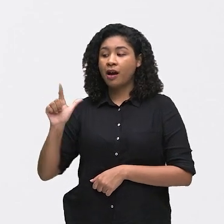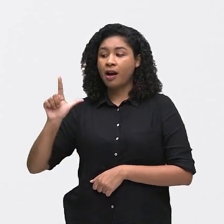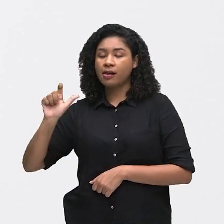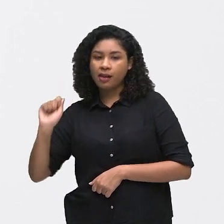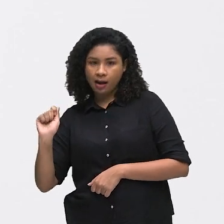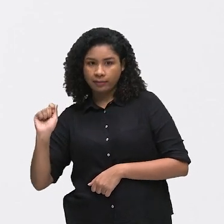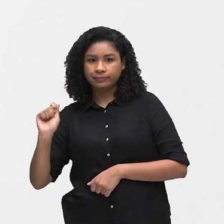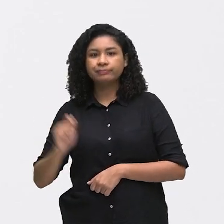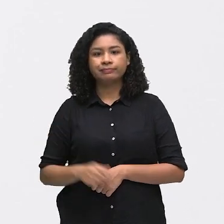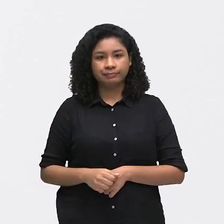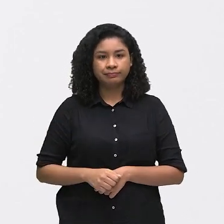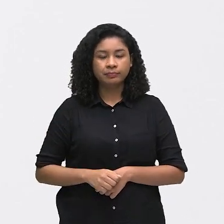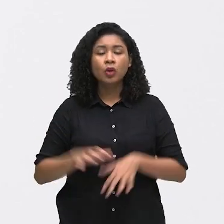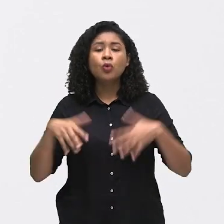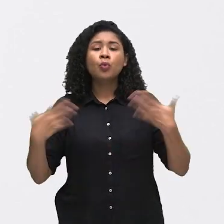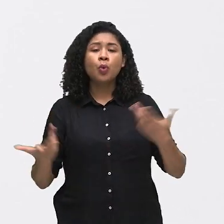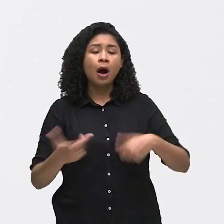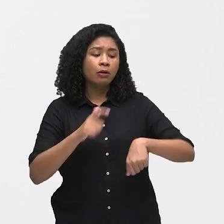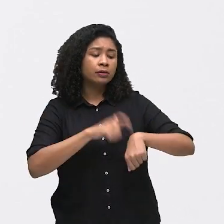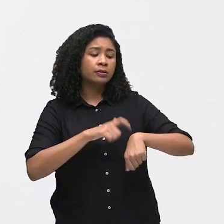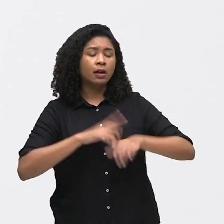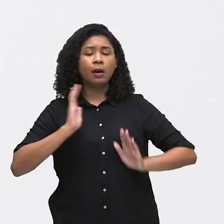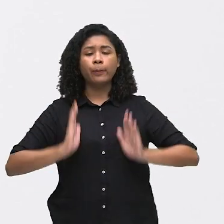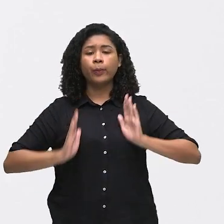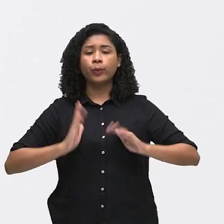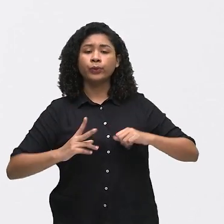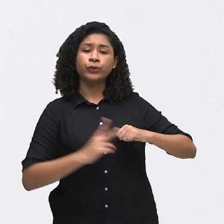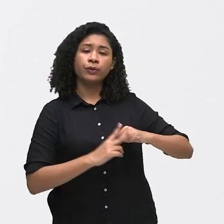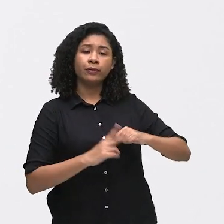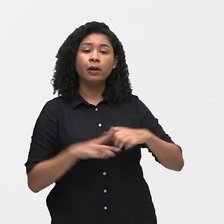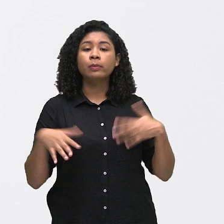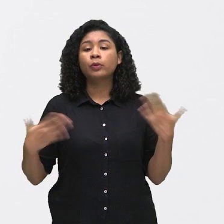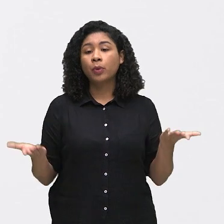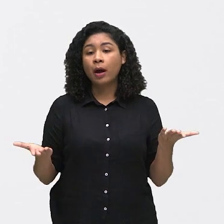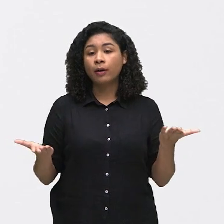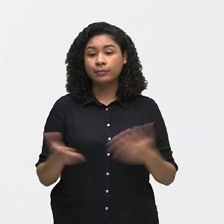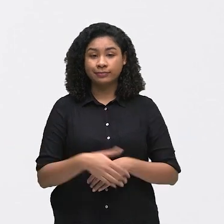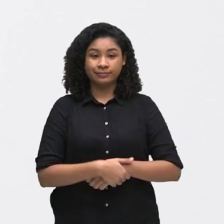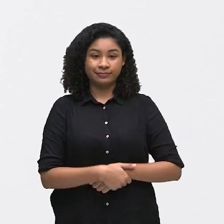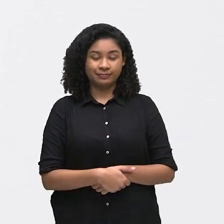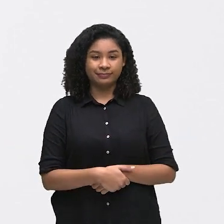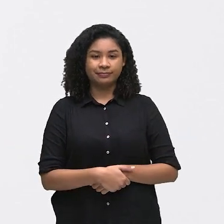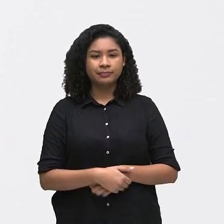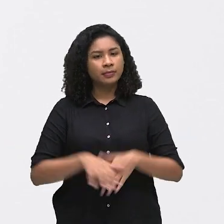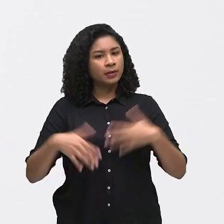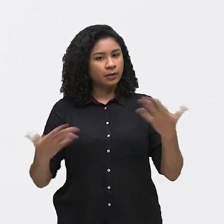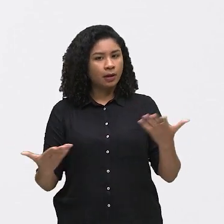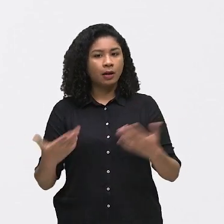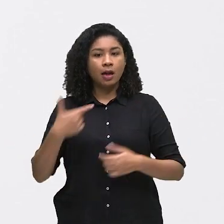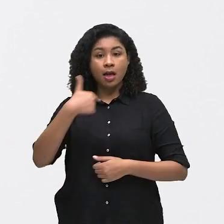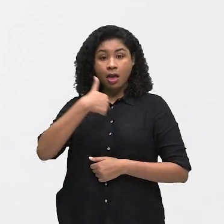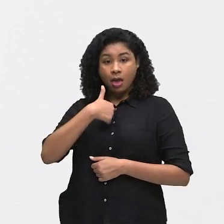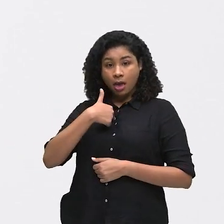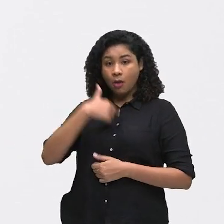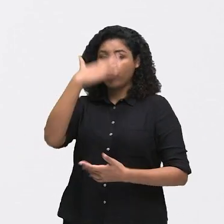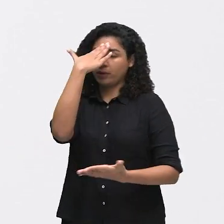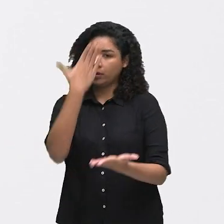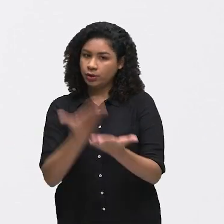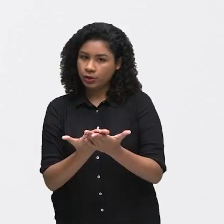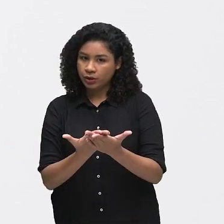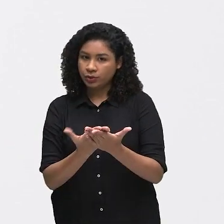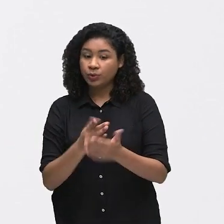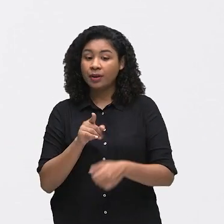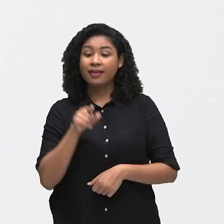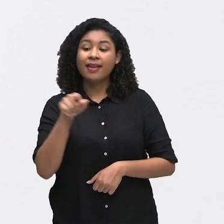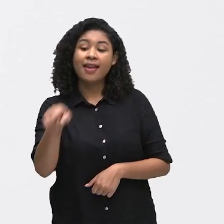o tempo verbal? Muito bem. Então, eu acredito, tu acredita, ele, o mentiroso,